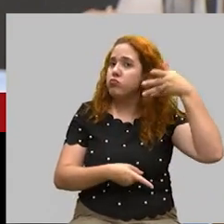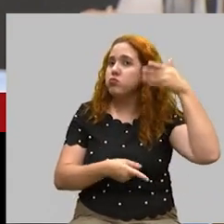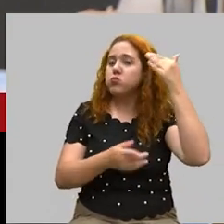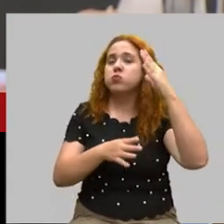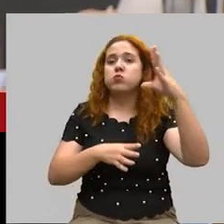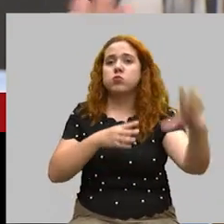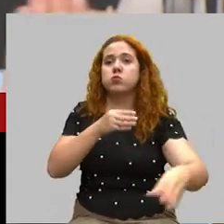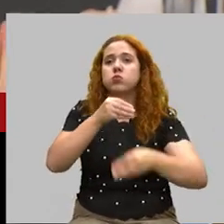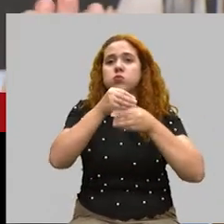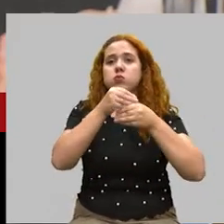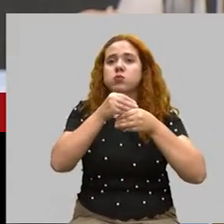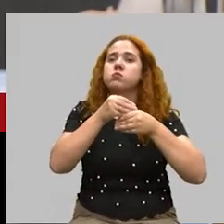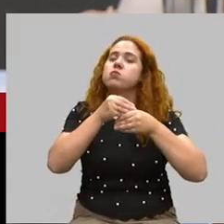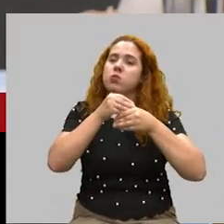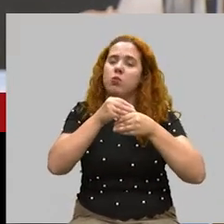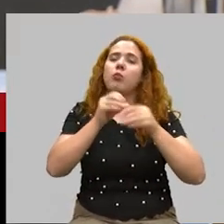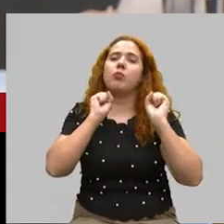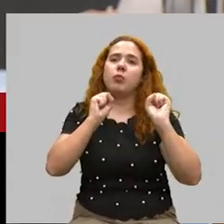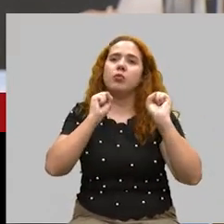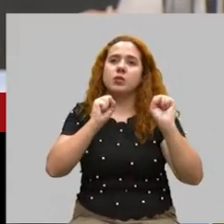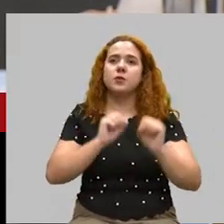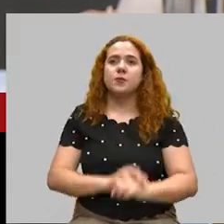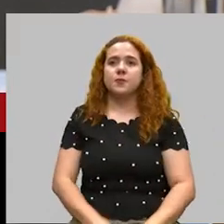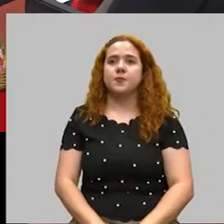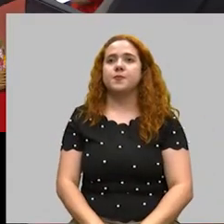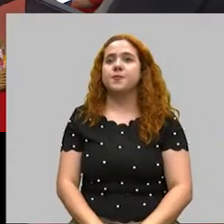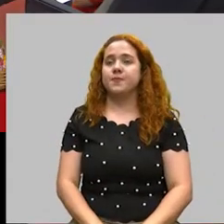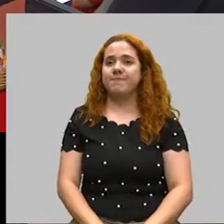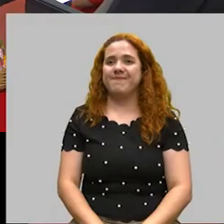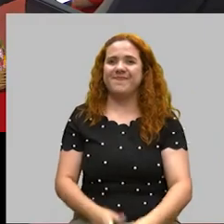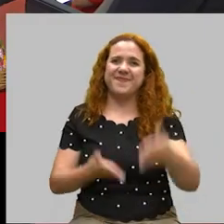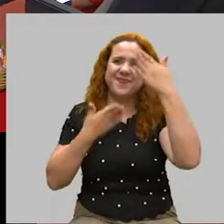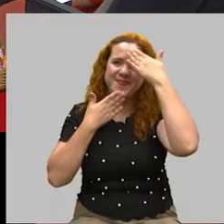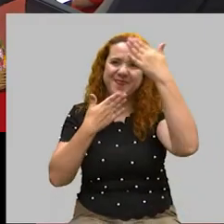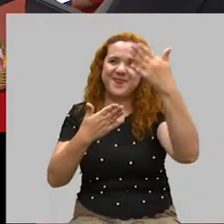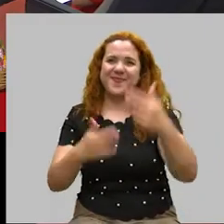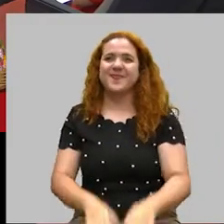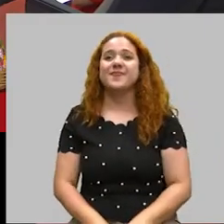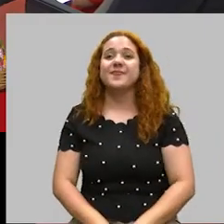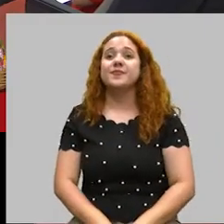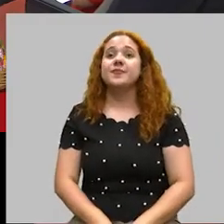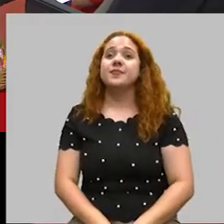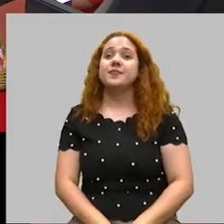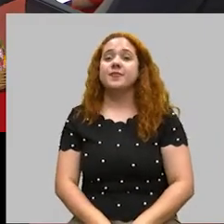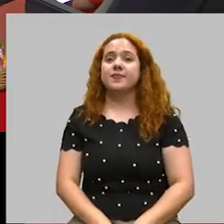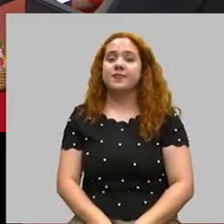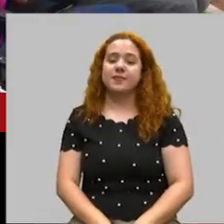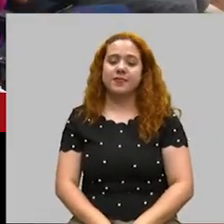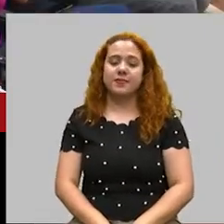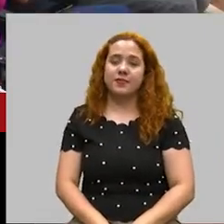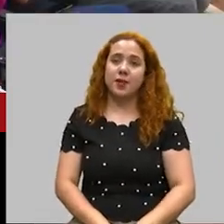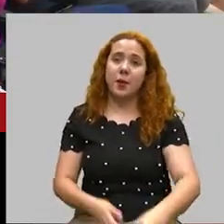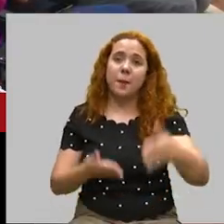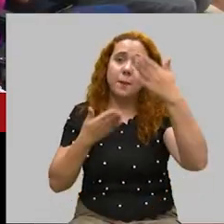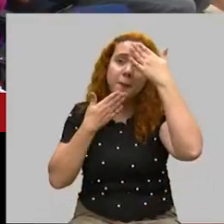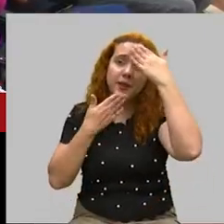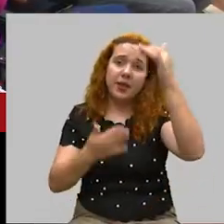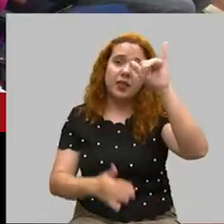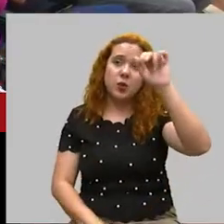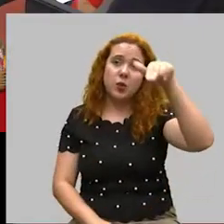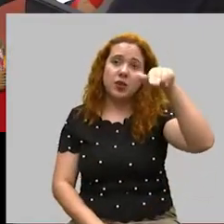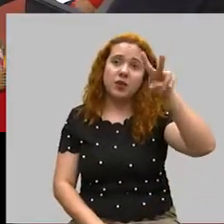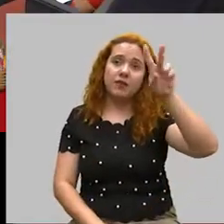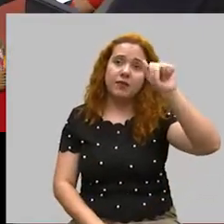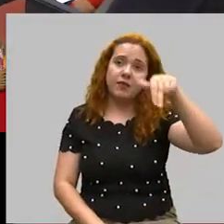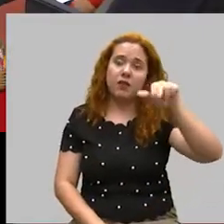da das outros colegas da mesa obrigado muito obrigado Ivana